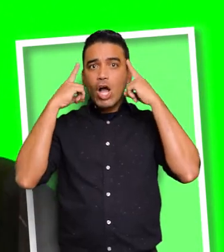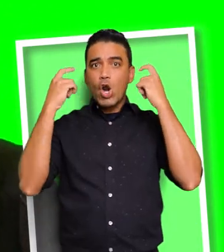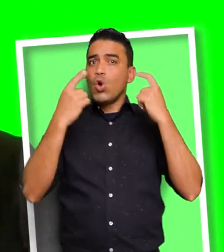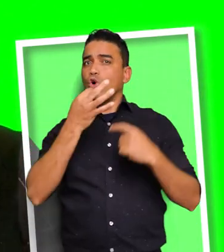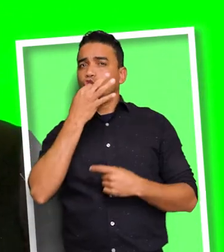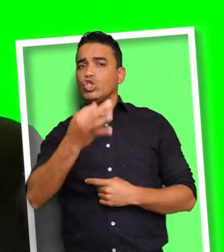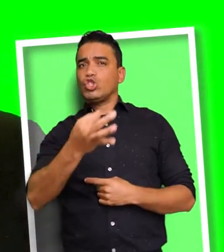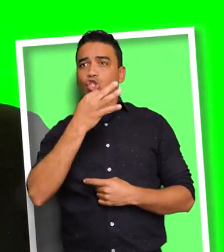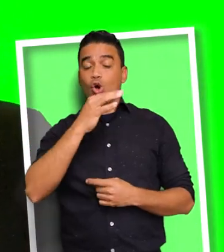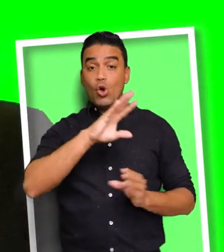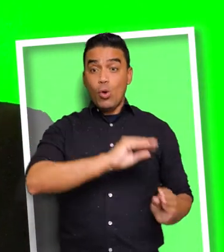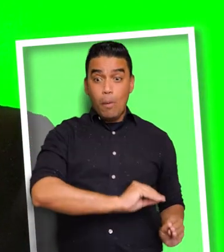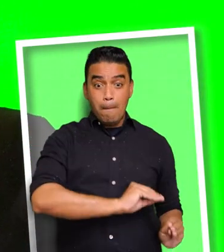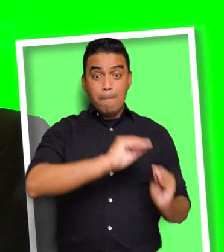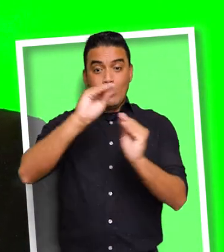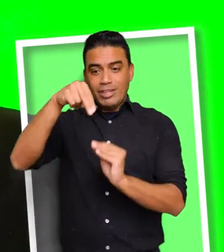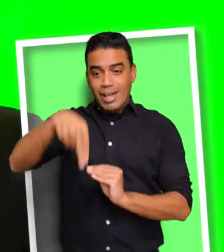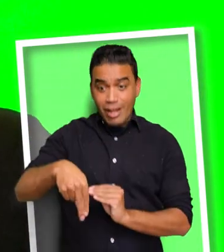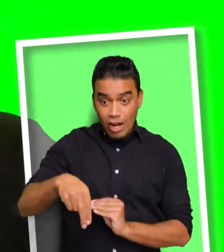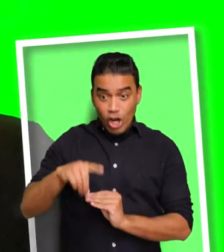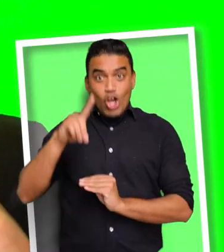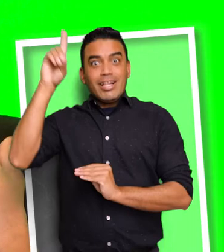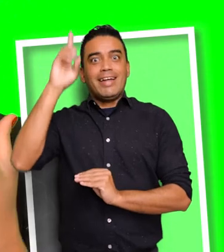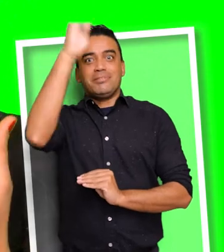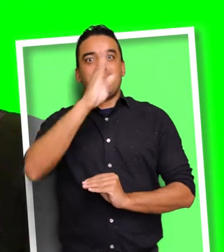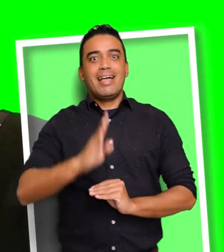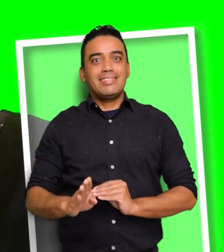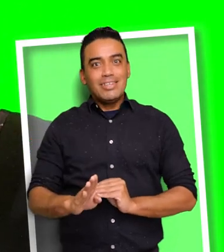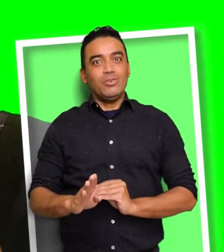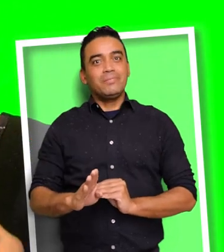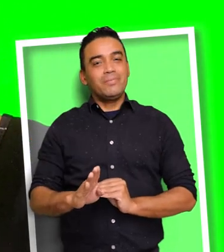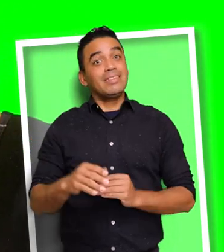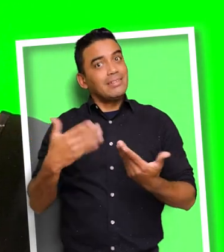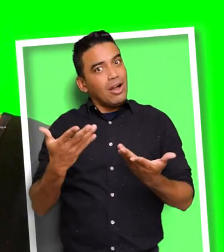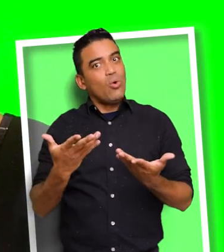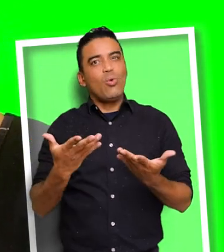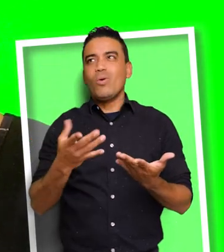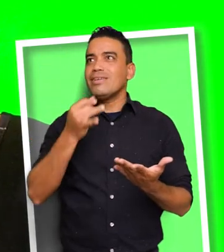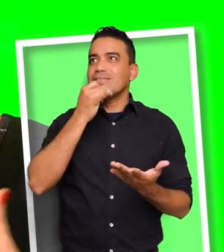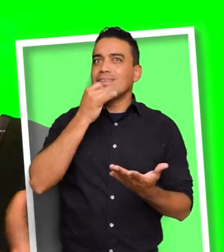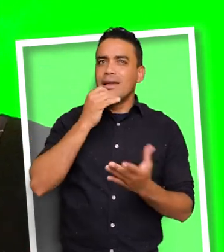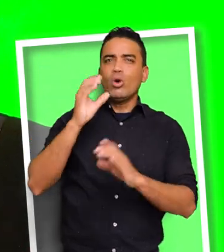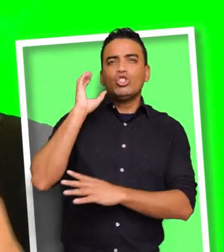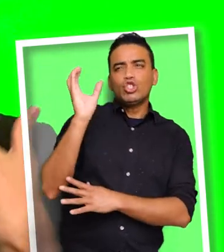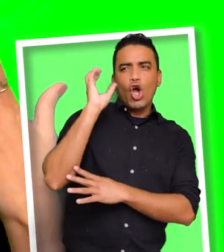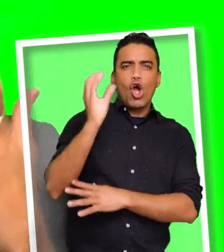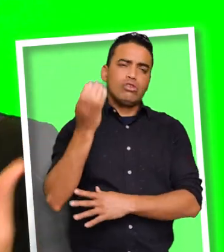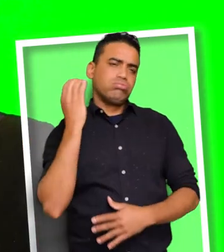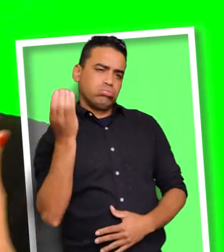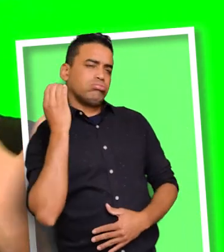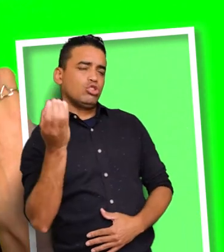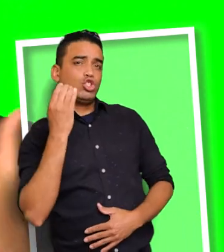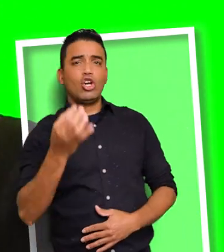te transporta para o Nordeste. Então, esses ruídos são feitos com chocalho, com